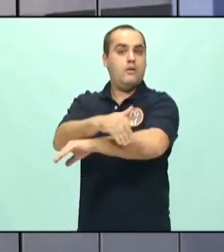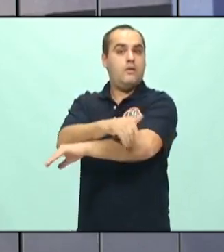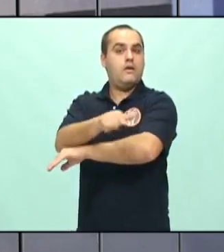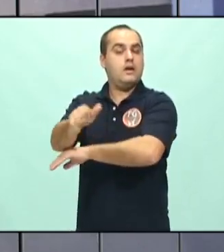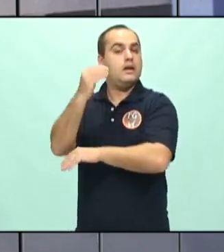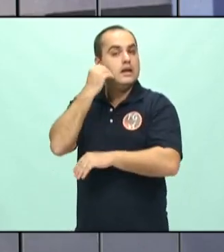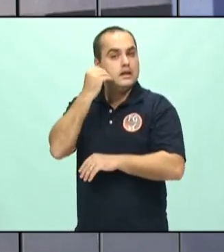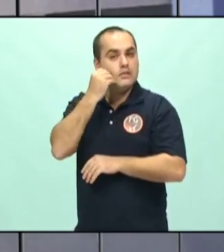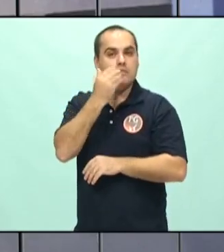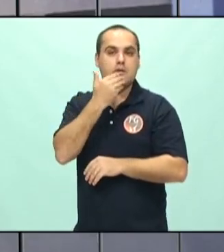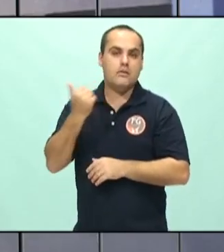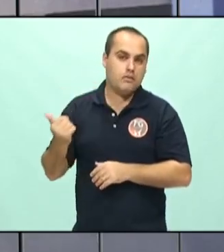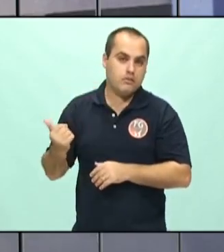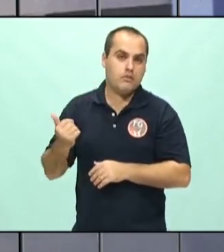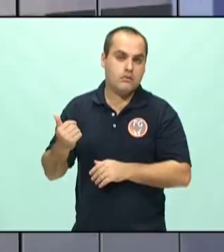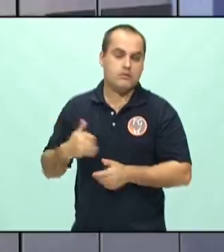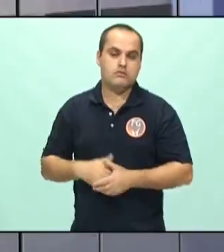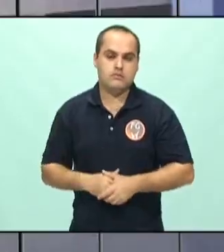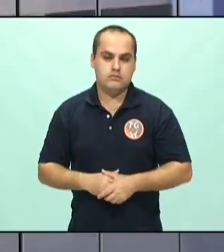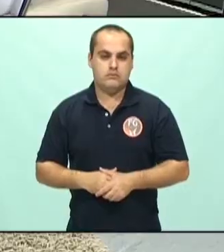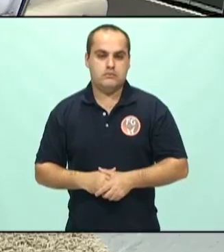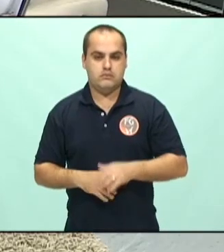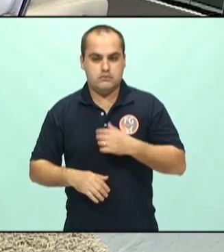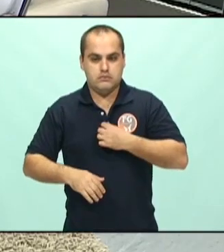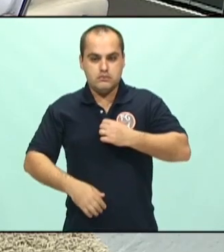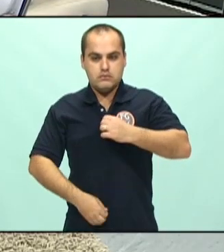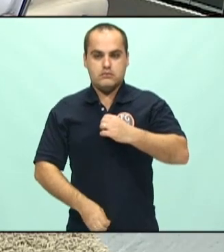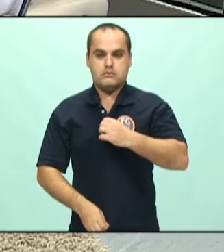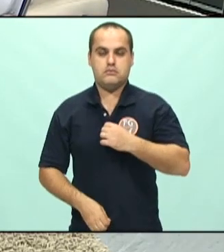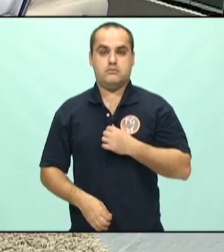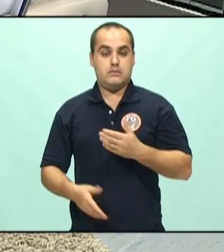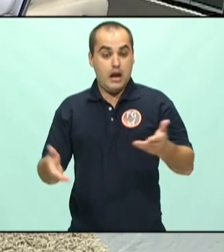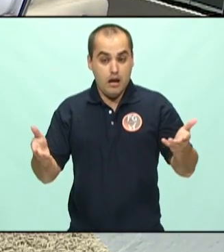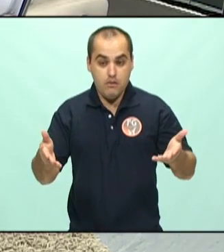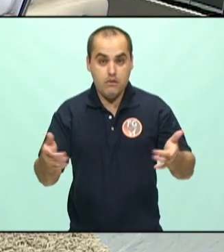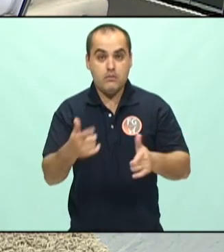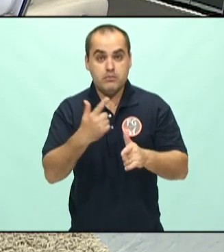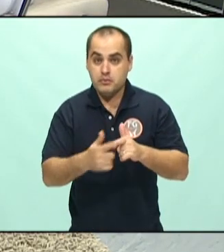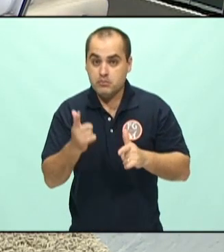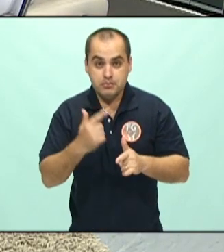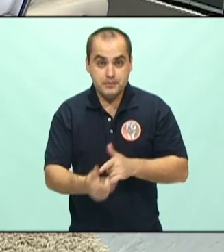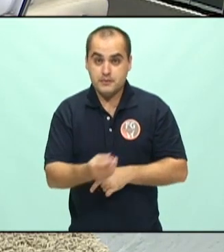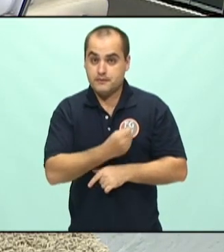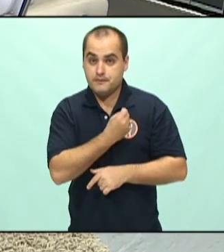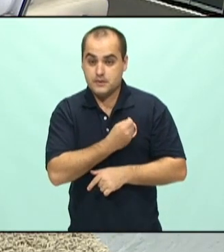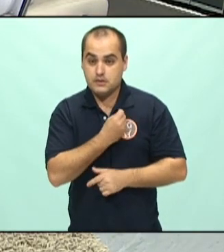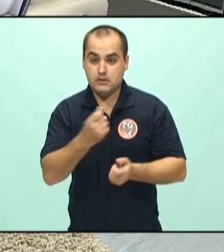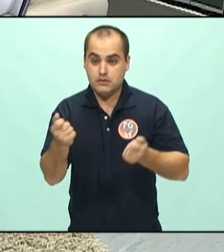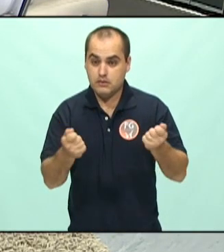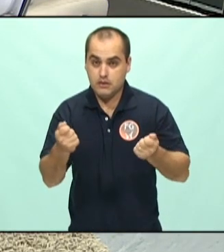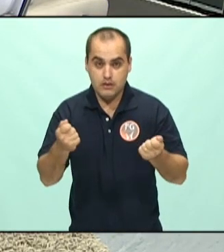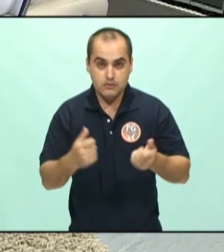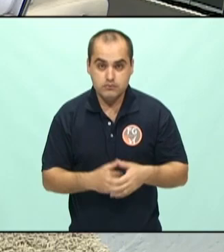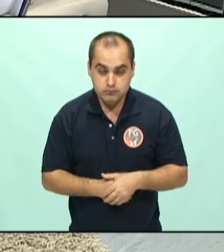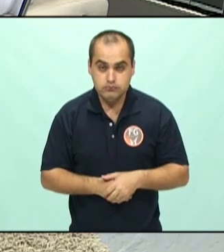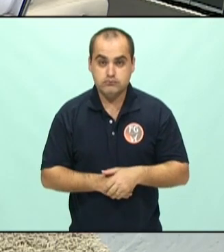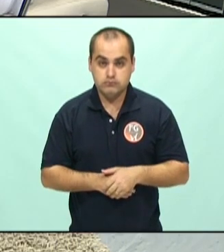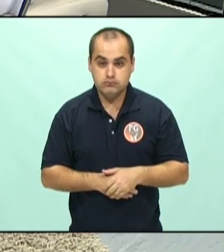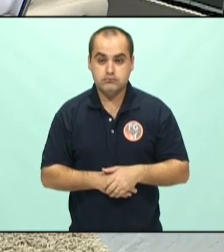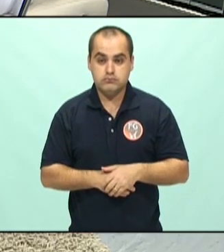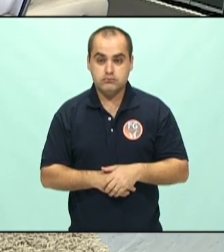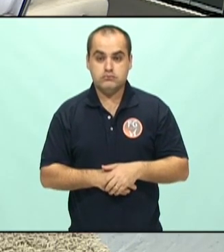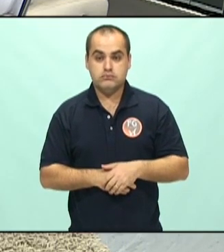amenizar hoje nós é o cara virou problema na nossa vida né o problema é tirar o nosso bem